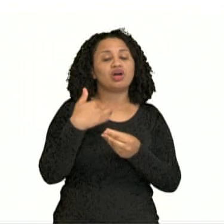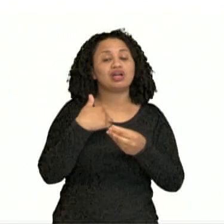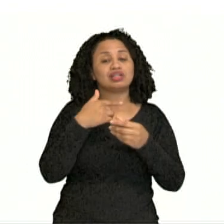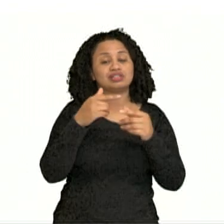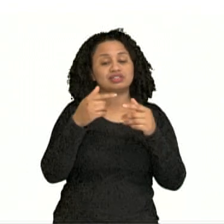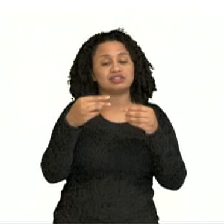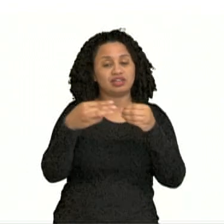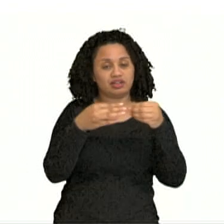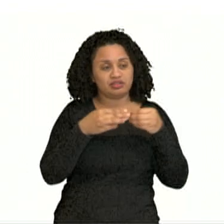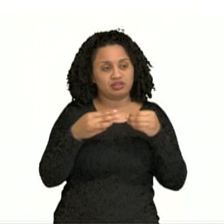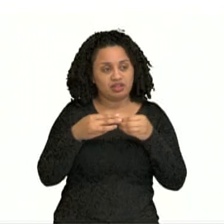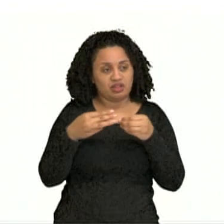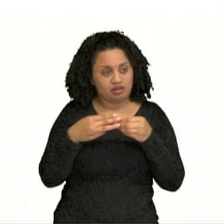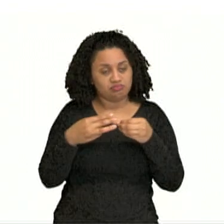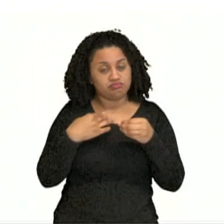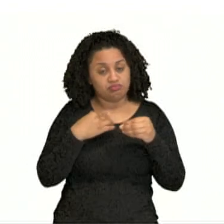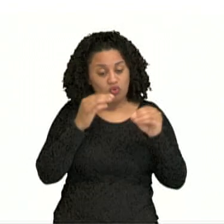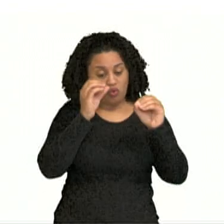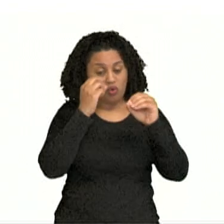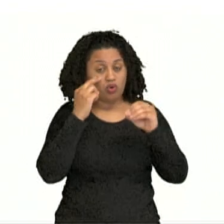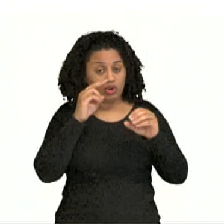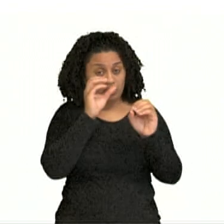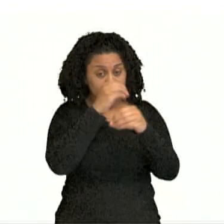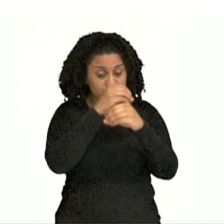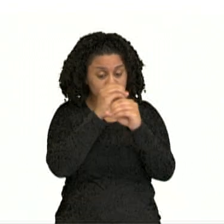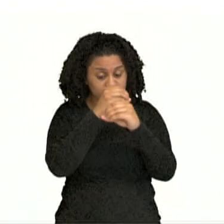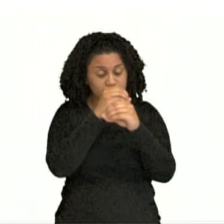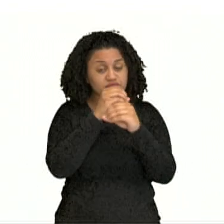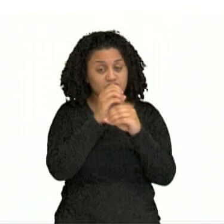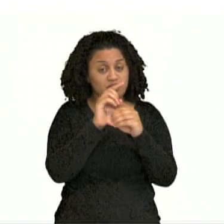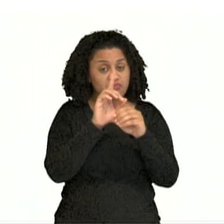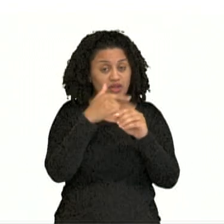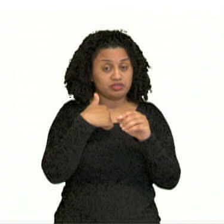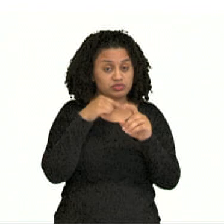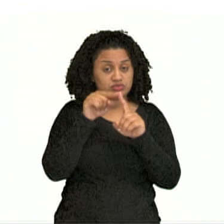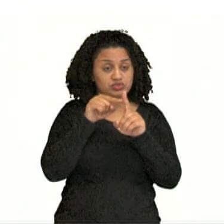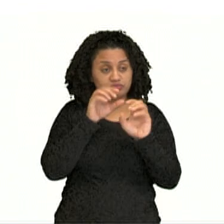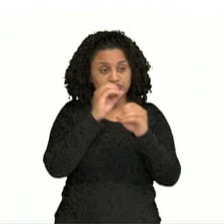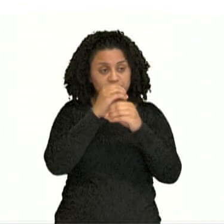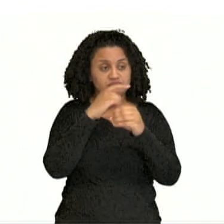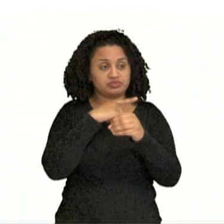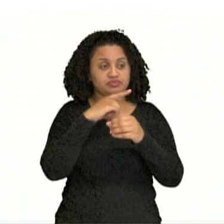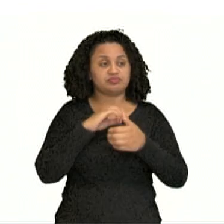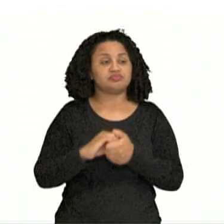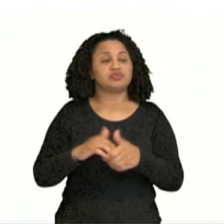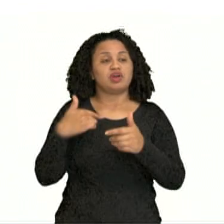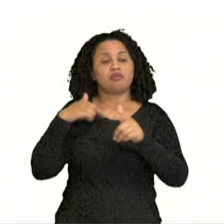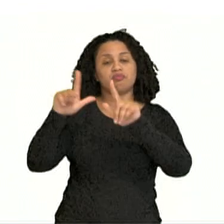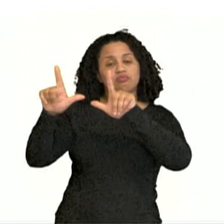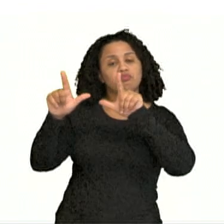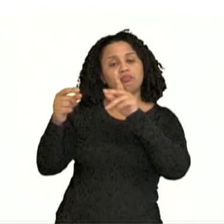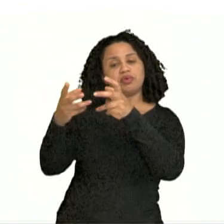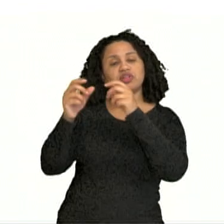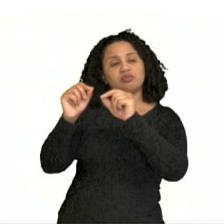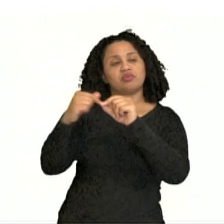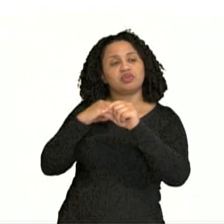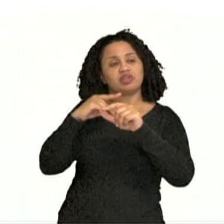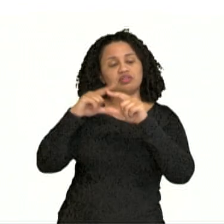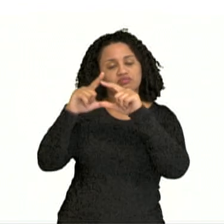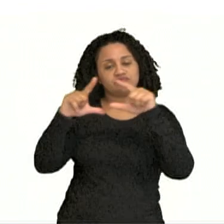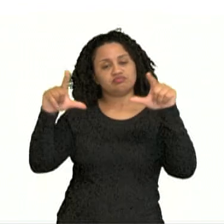célula, observado ao microscópio eletrônico, que é um tipo de microscópio. Então, nós observamos aqui, pegaram uma